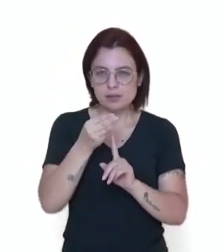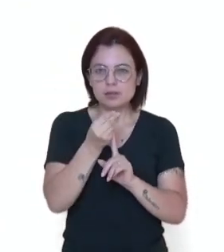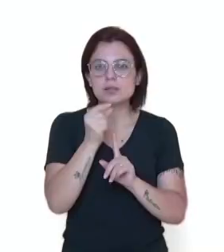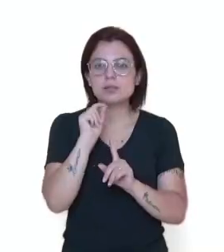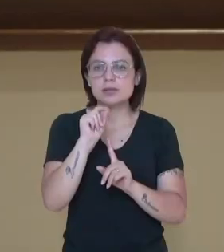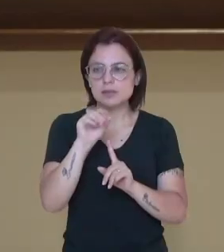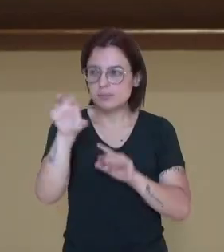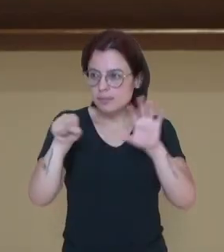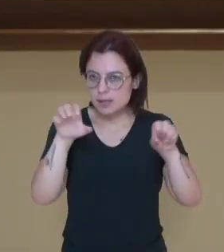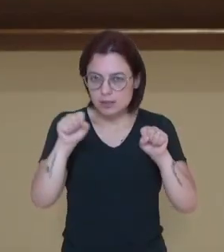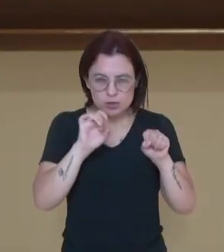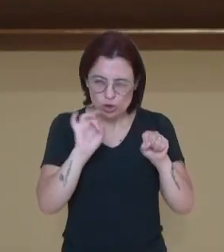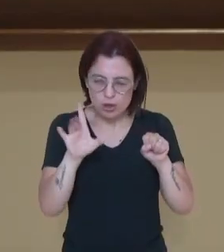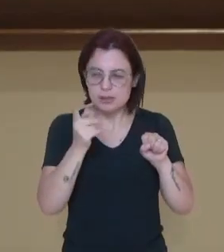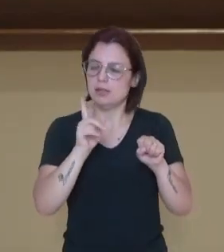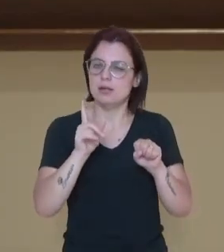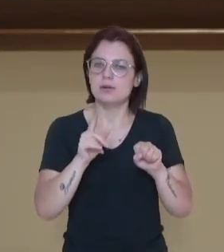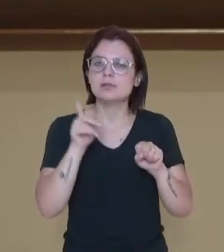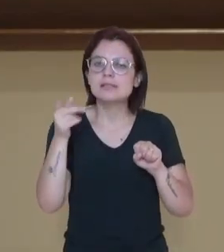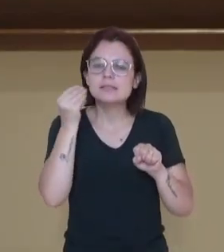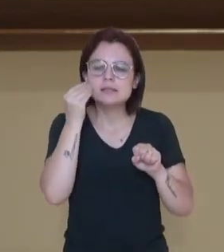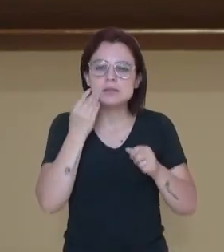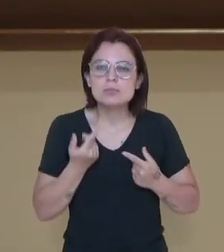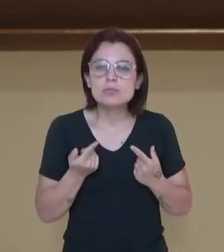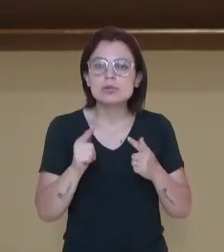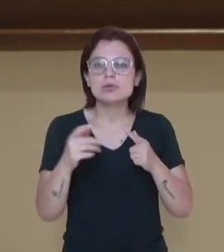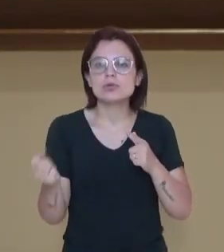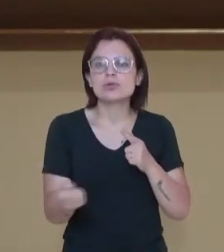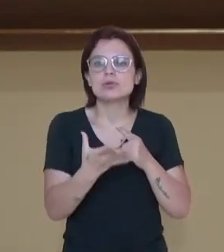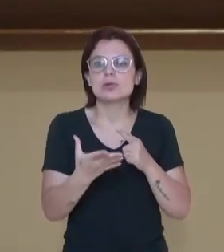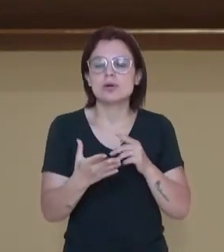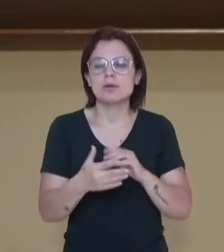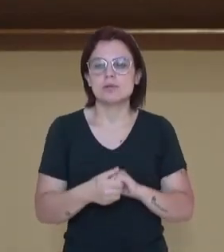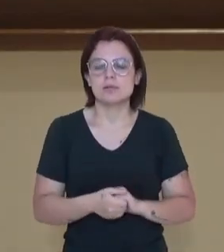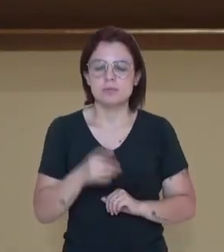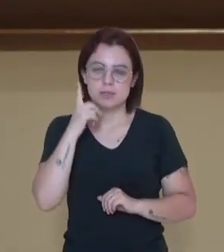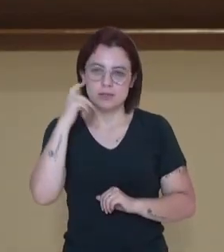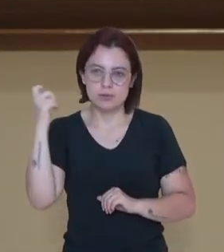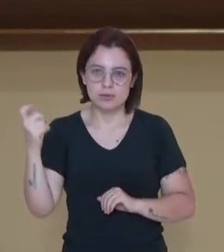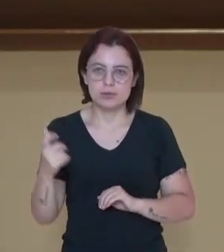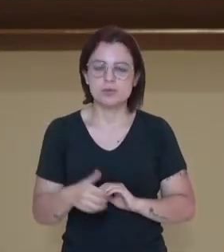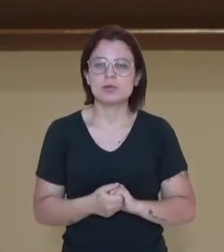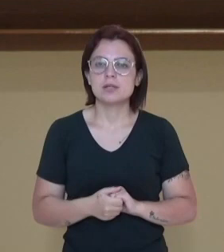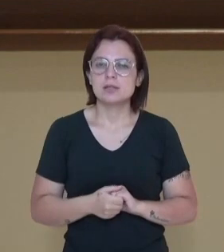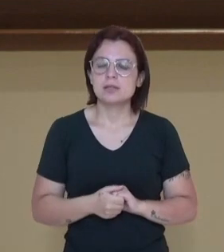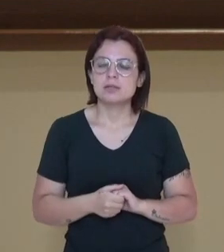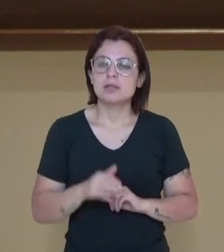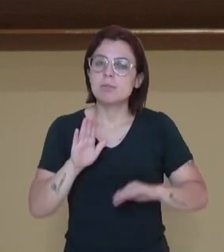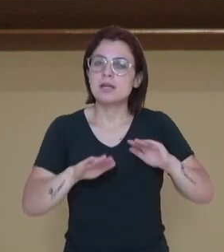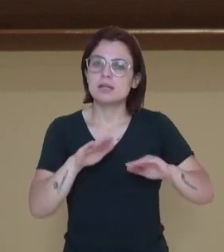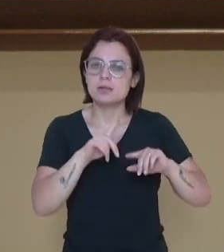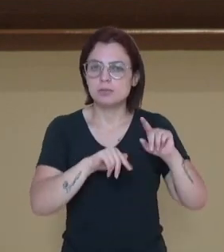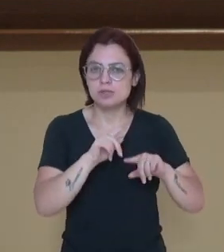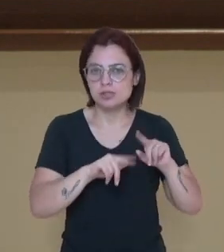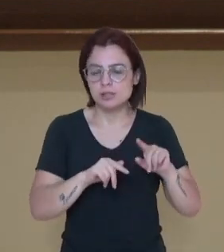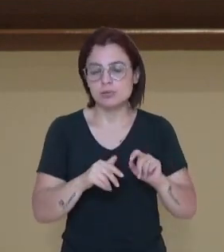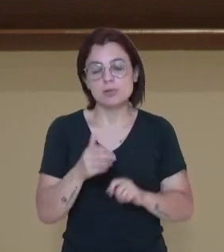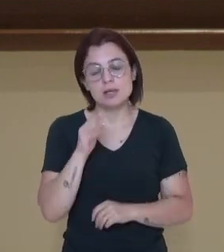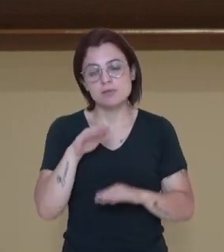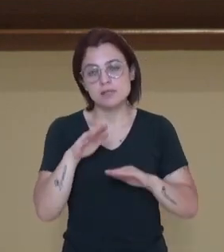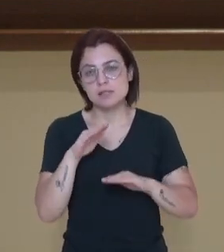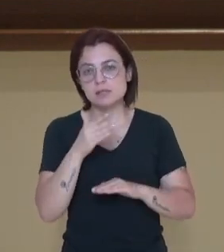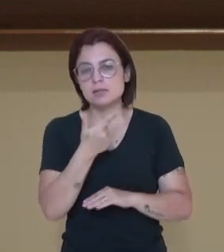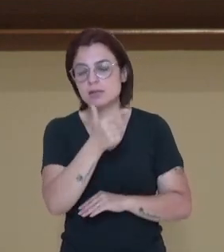só juntar estilos, eles vão provocar novas sonoridades a partir de objetos que não